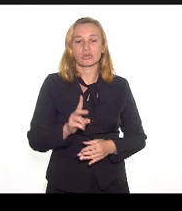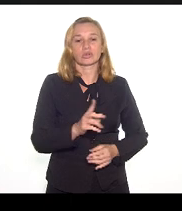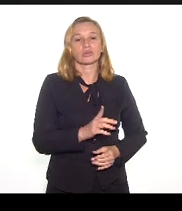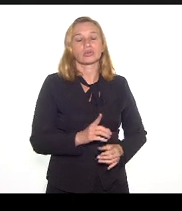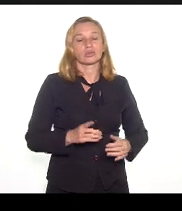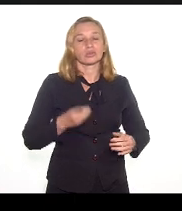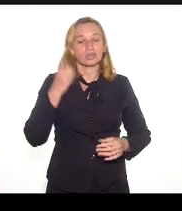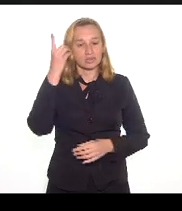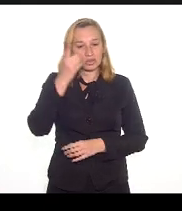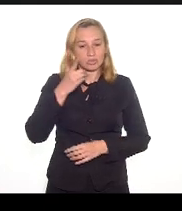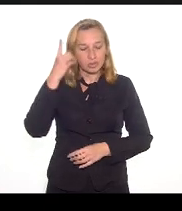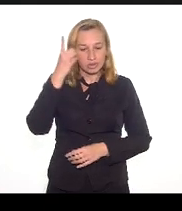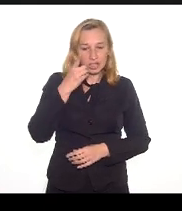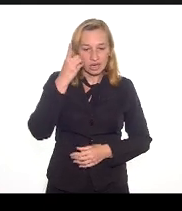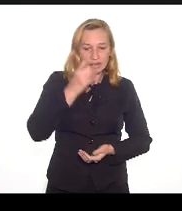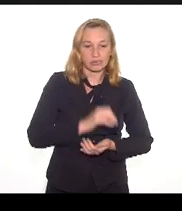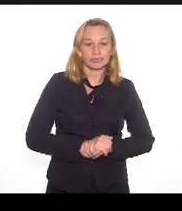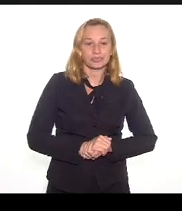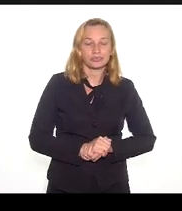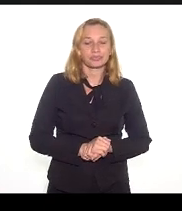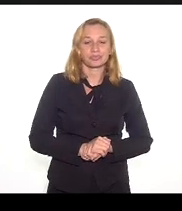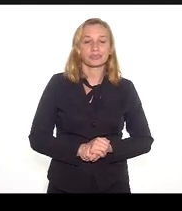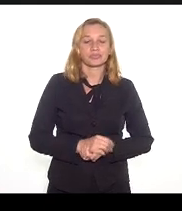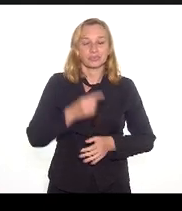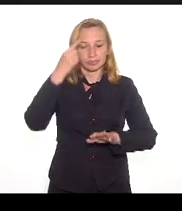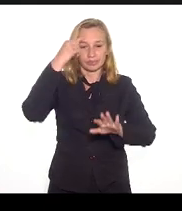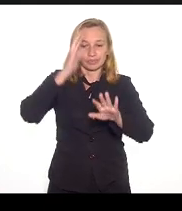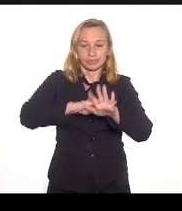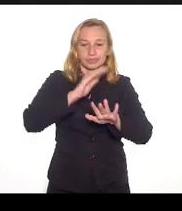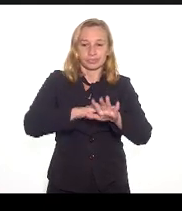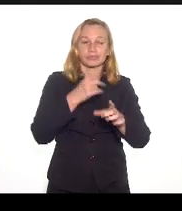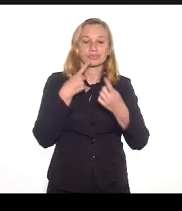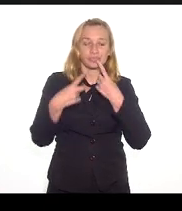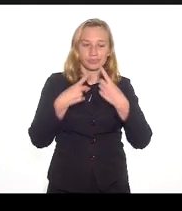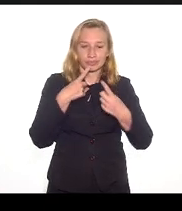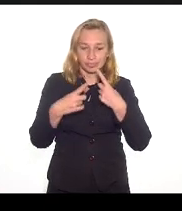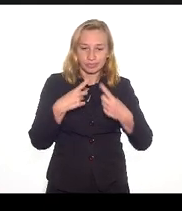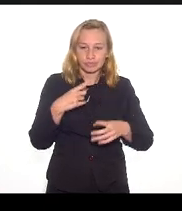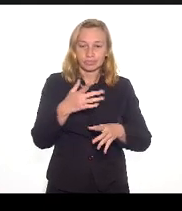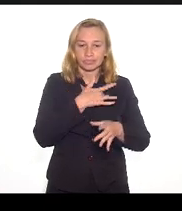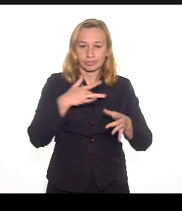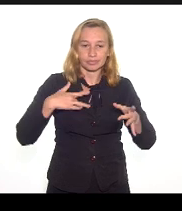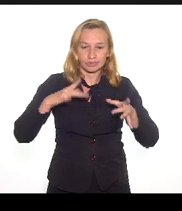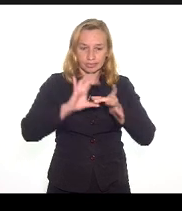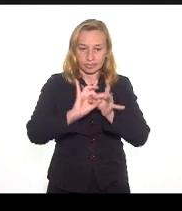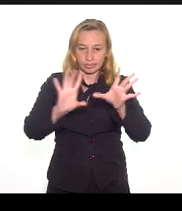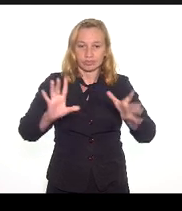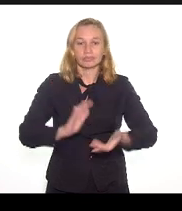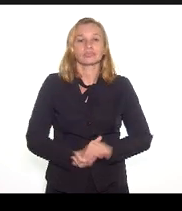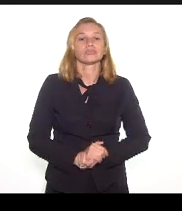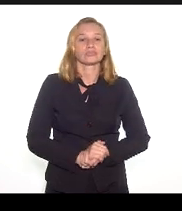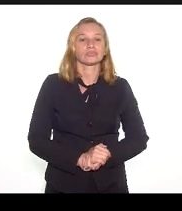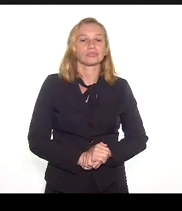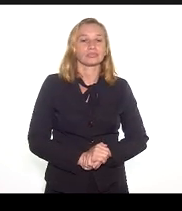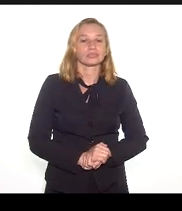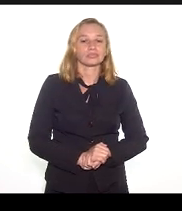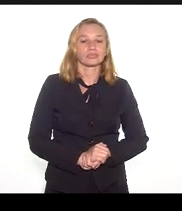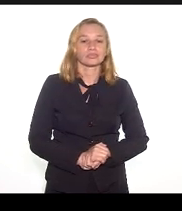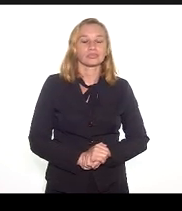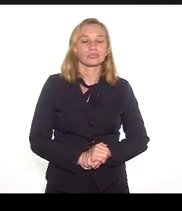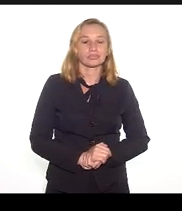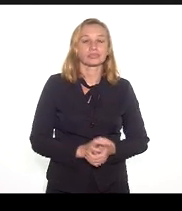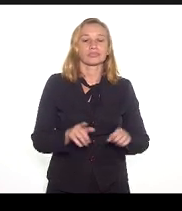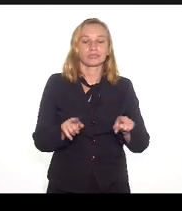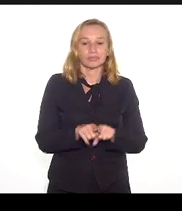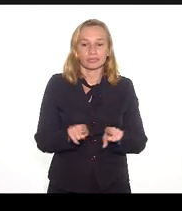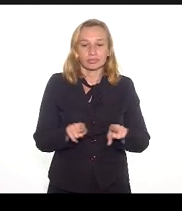Fluminense seja... pelo intenso debate ideológico que temos aqui dentro, que é salutar para a democracia, pela produtividade